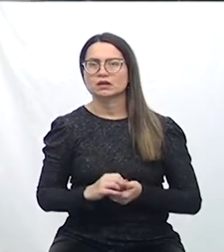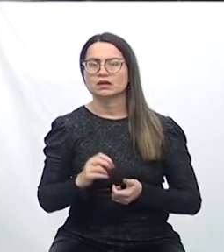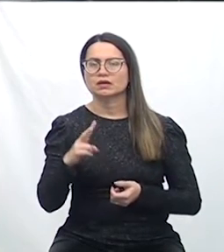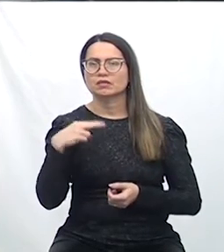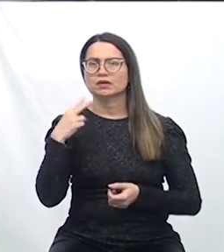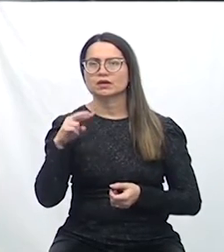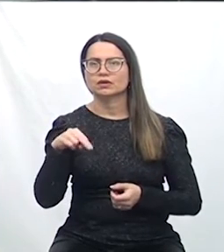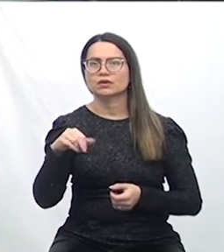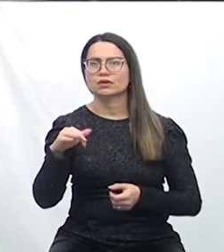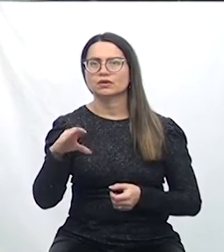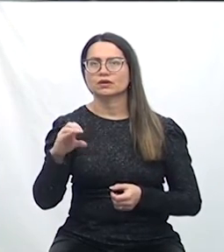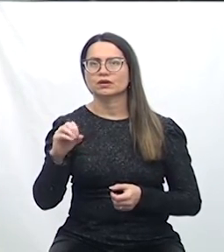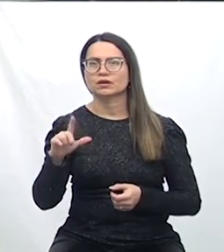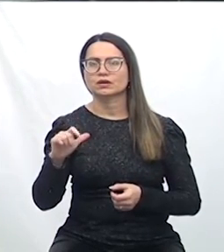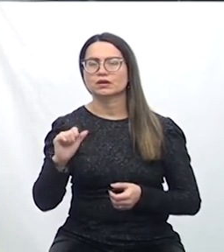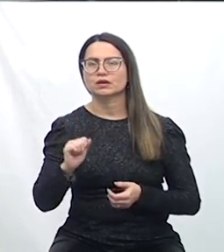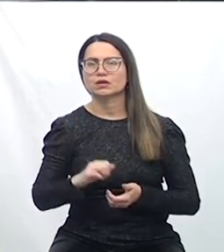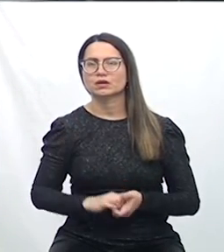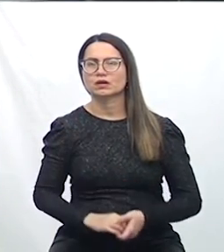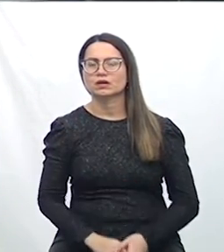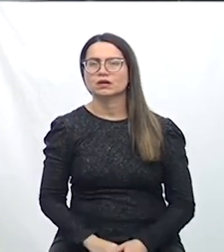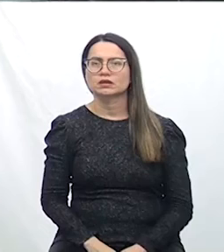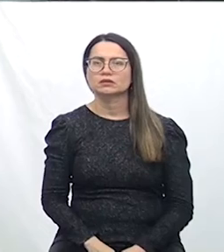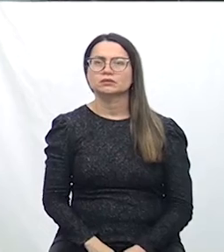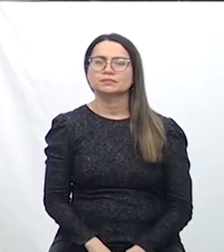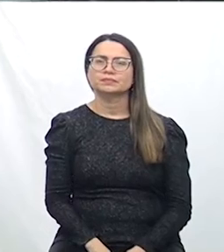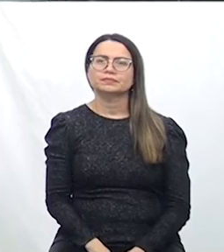vereador Nicola Martins.